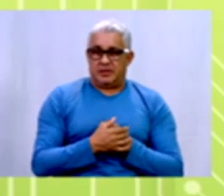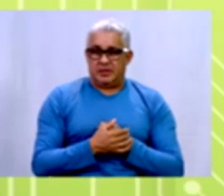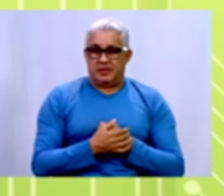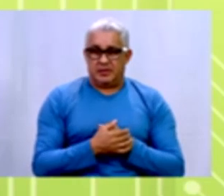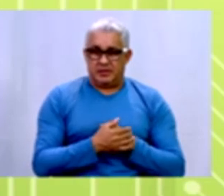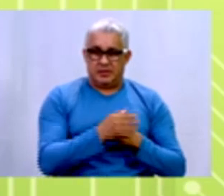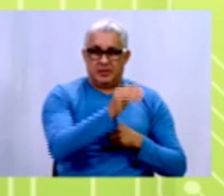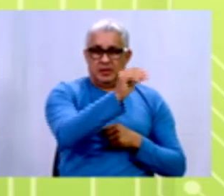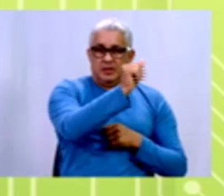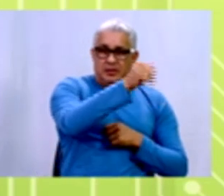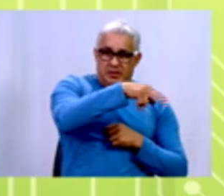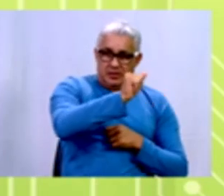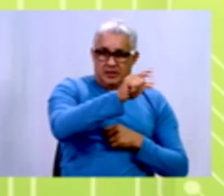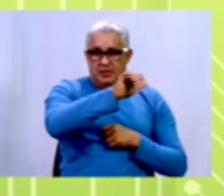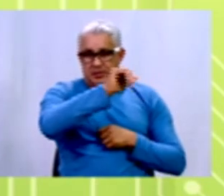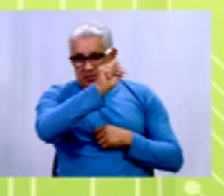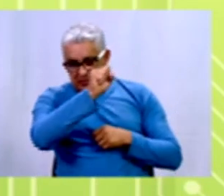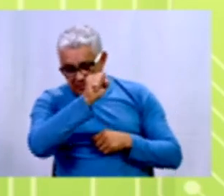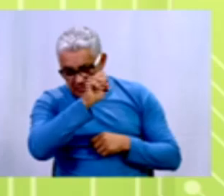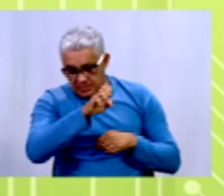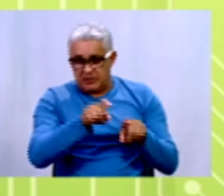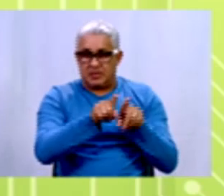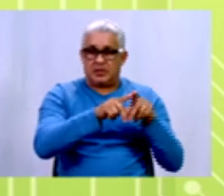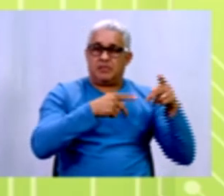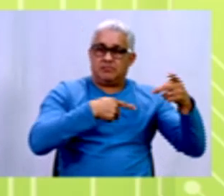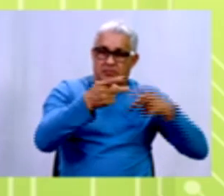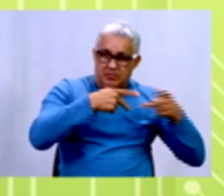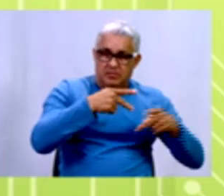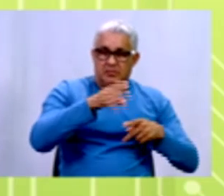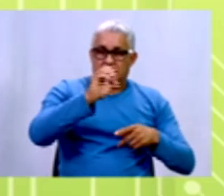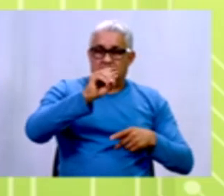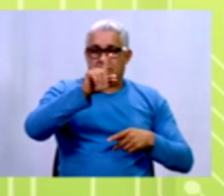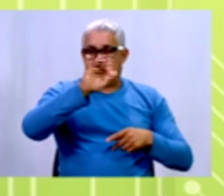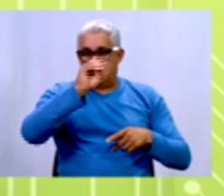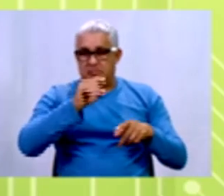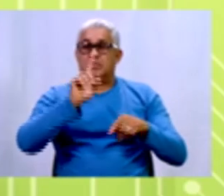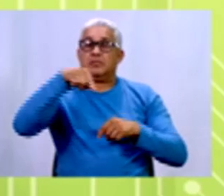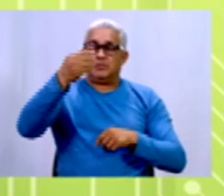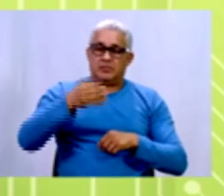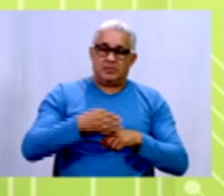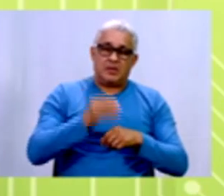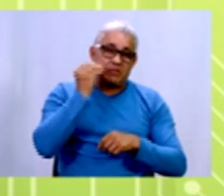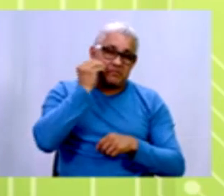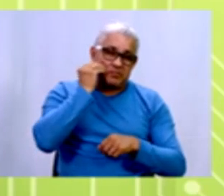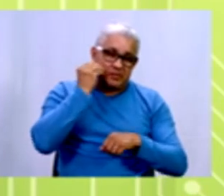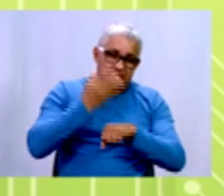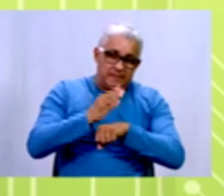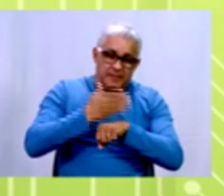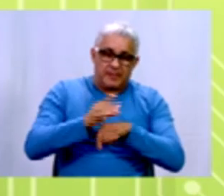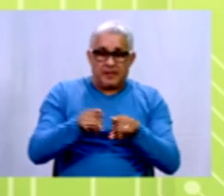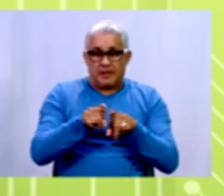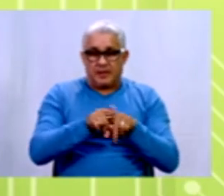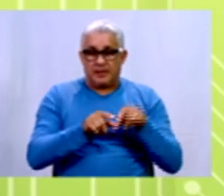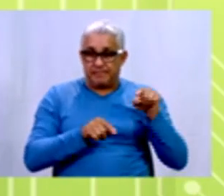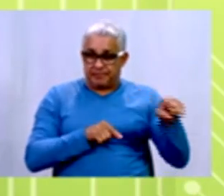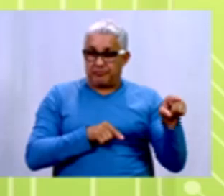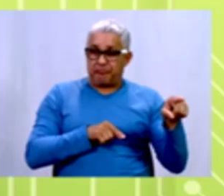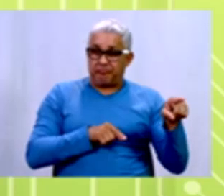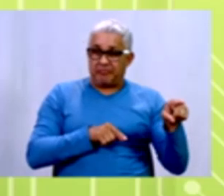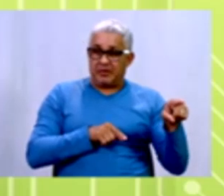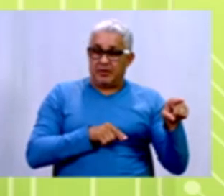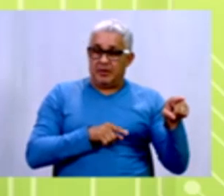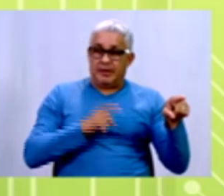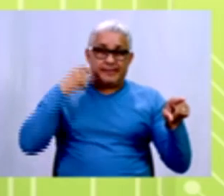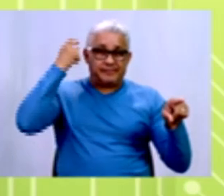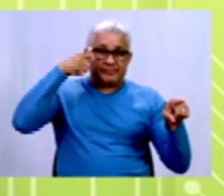da análise para o projeto, a codificação do projeto para a codificação e da codificação para o teste. Nessa questão, não estamos